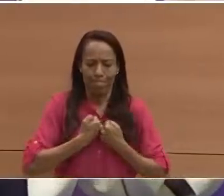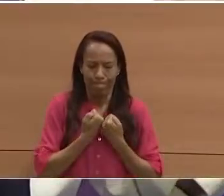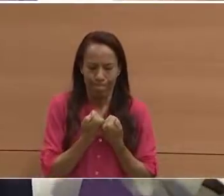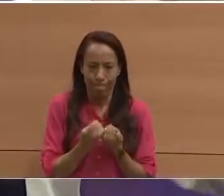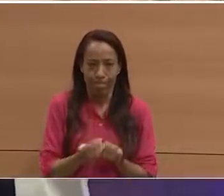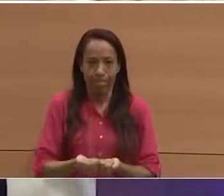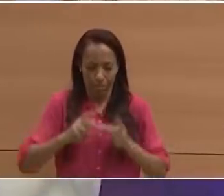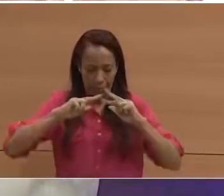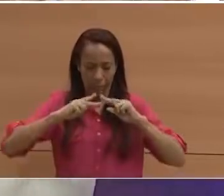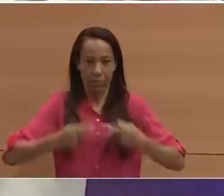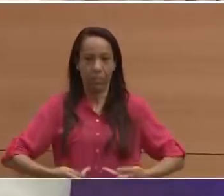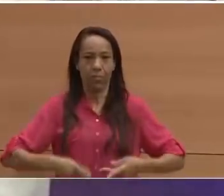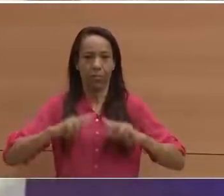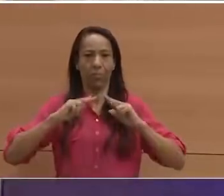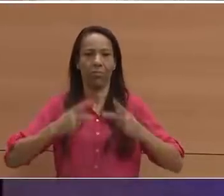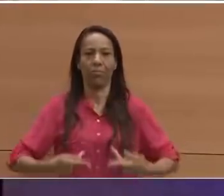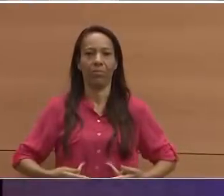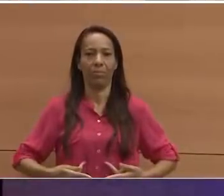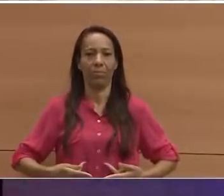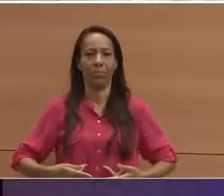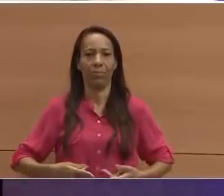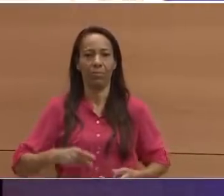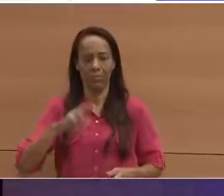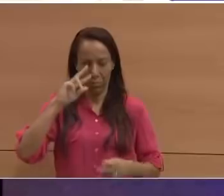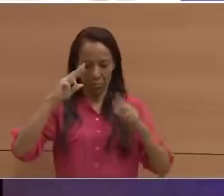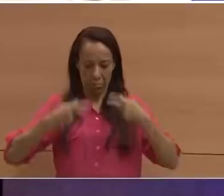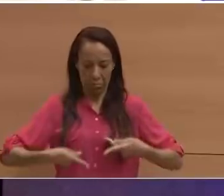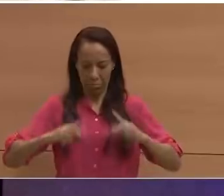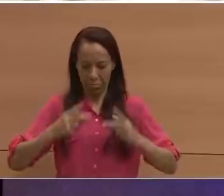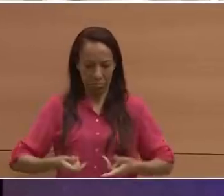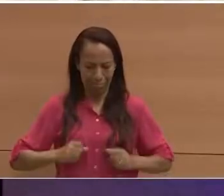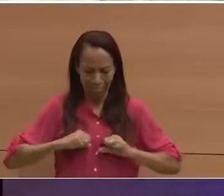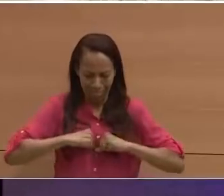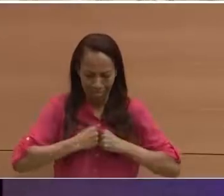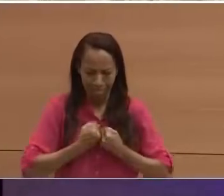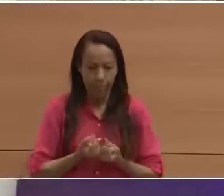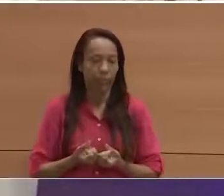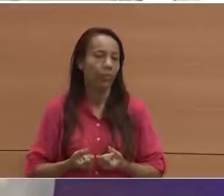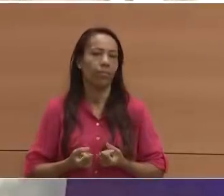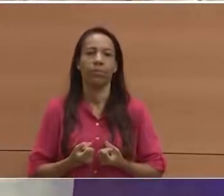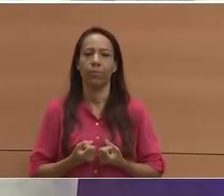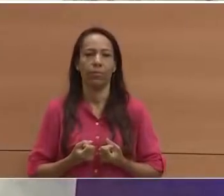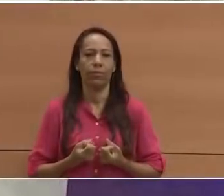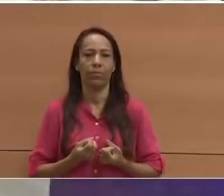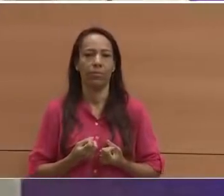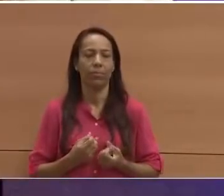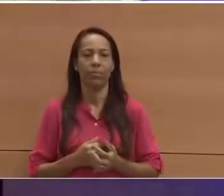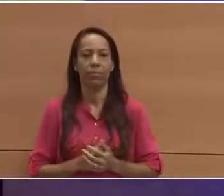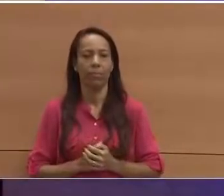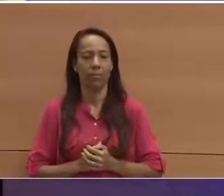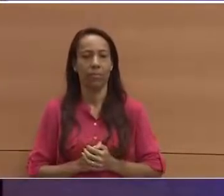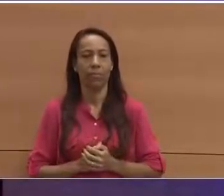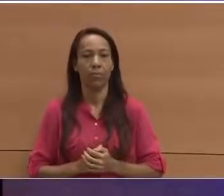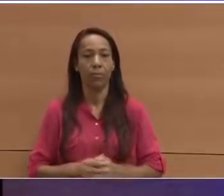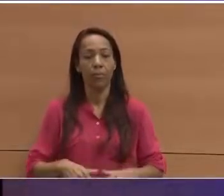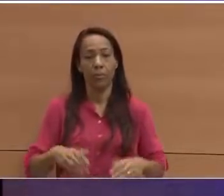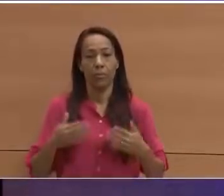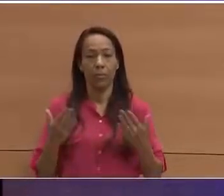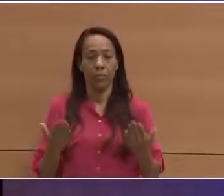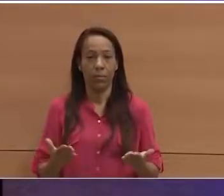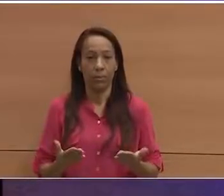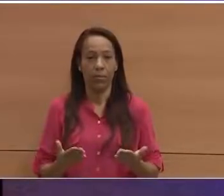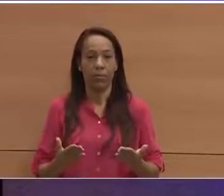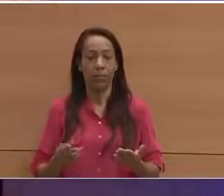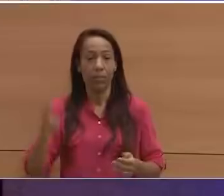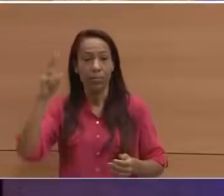lei, irmãos, terá Cristo morrido em vão. Essa história se passa até com a igreja